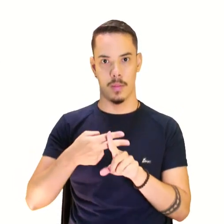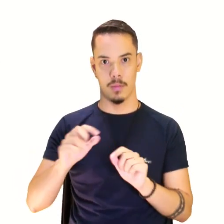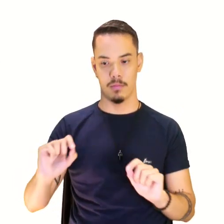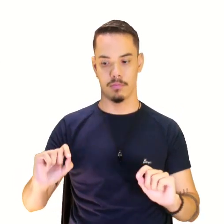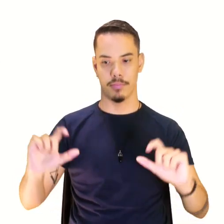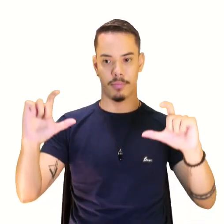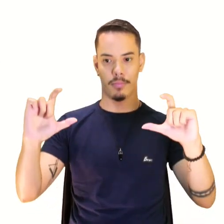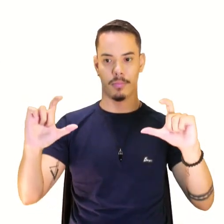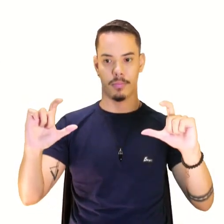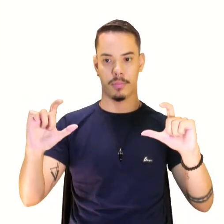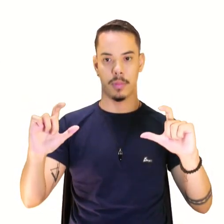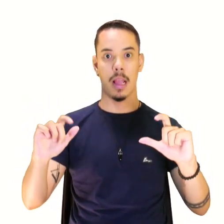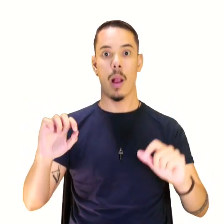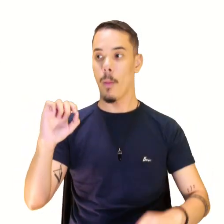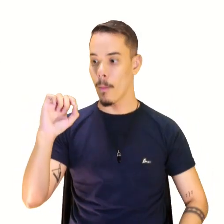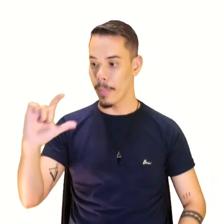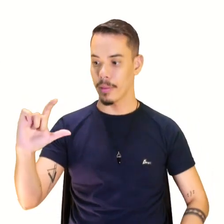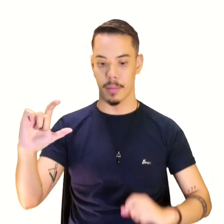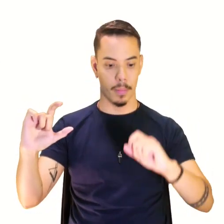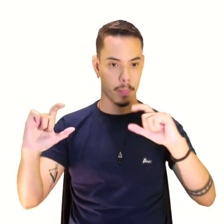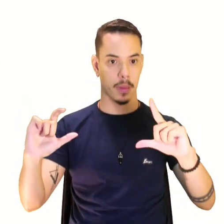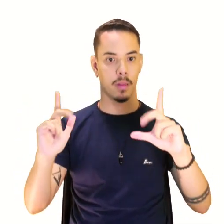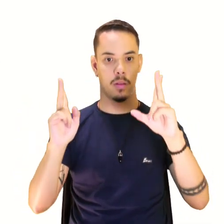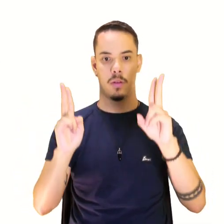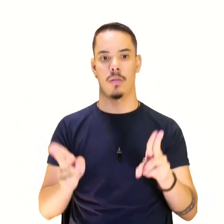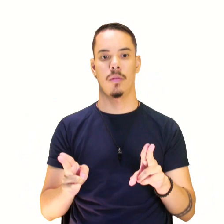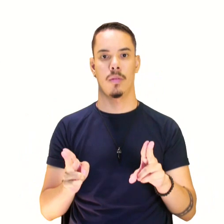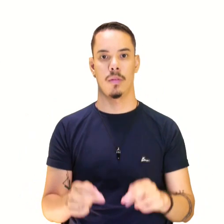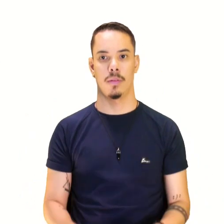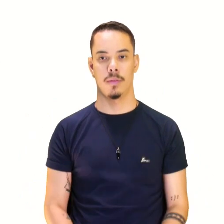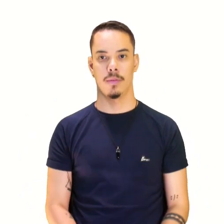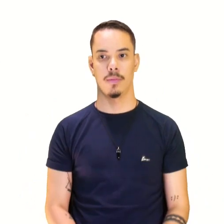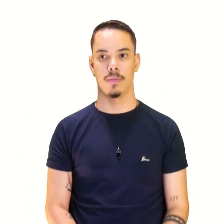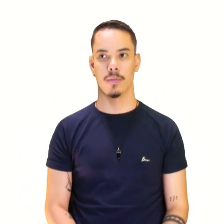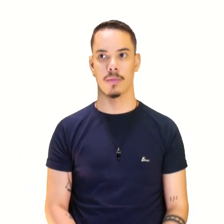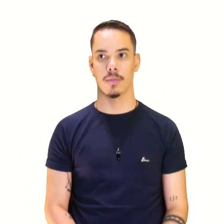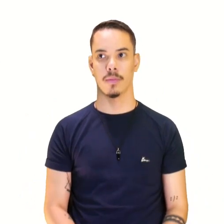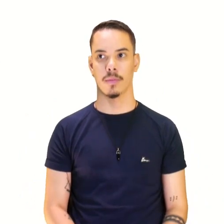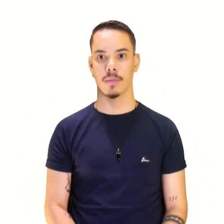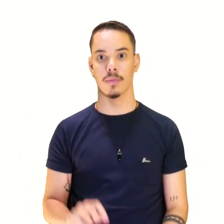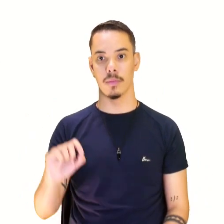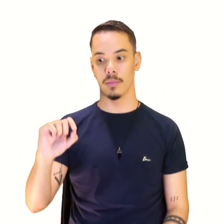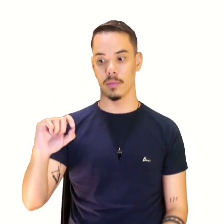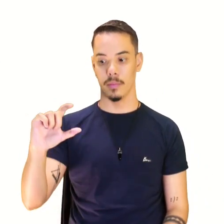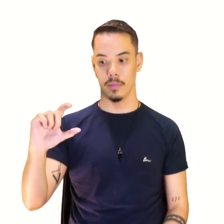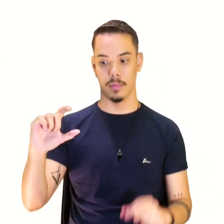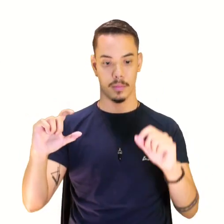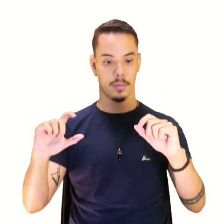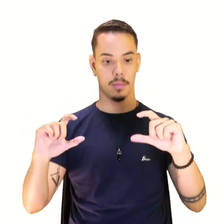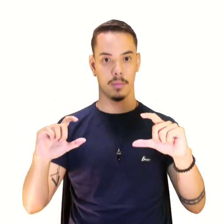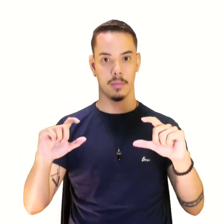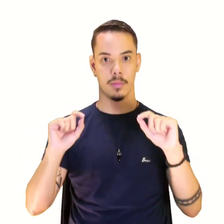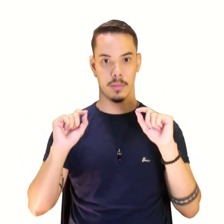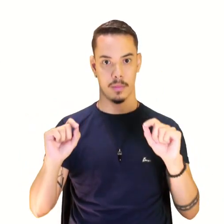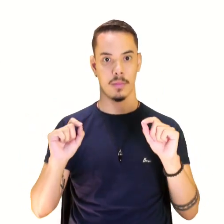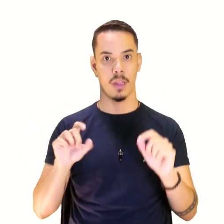que aumenta o número de tortas, vai aumentando a quantidade de farinha. Aumentou uma coisa, aumentou a outra, ela